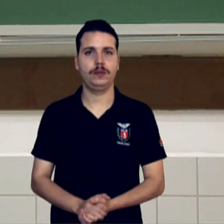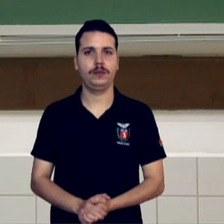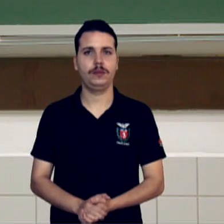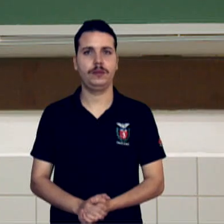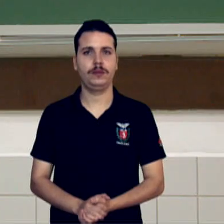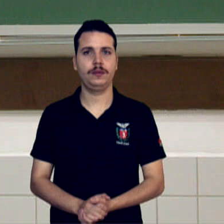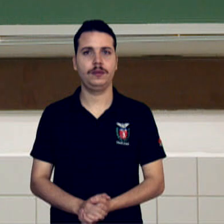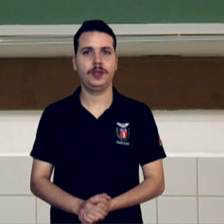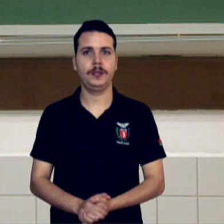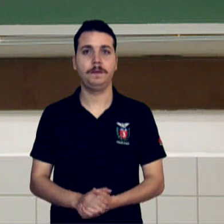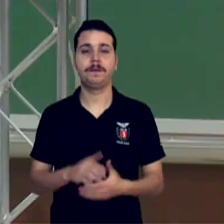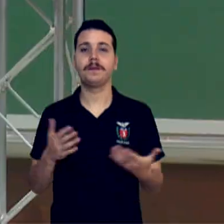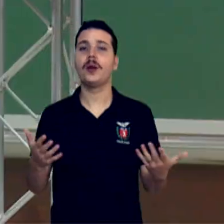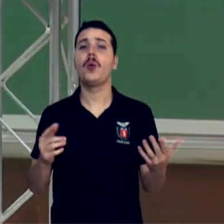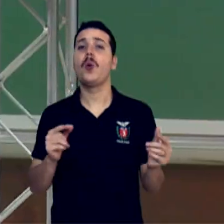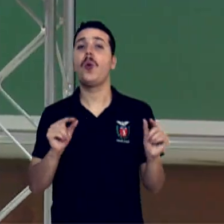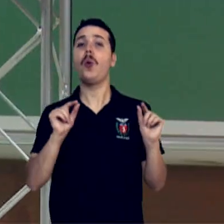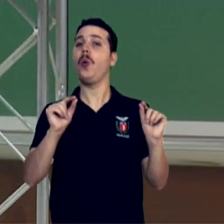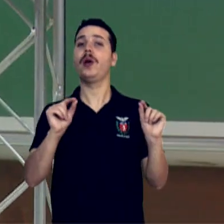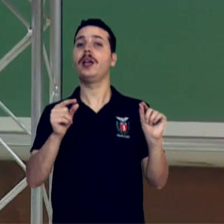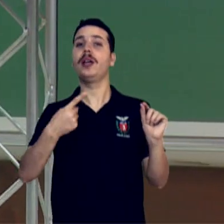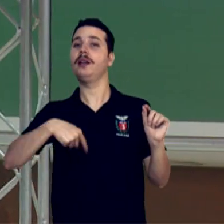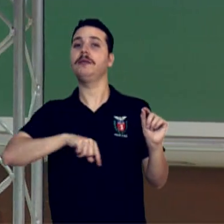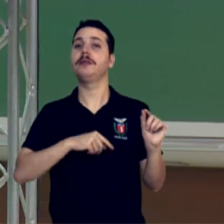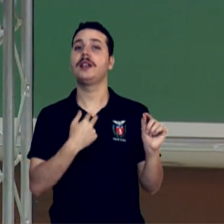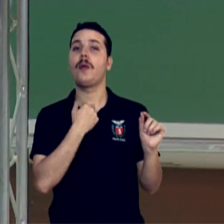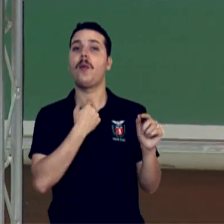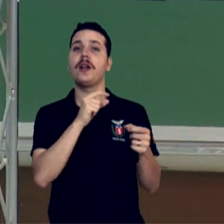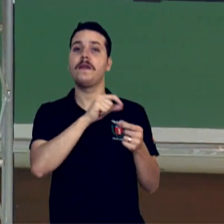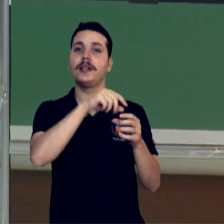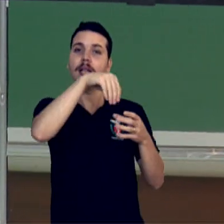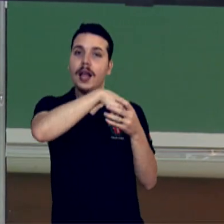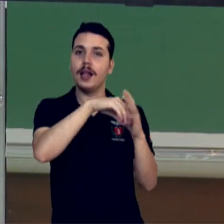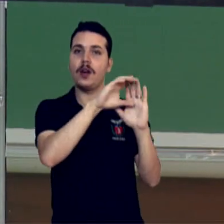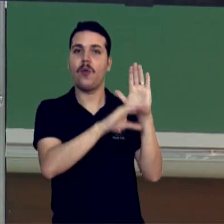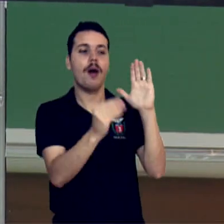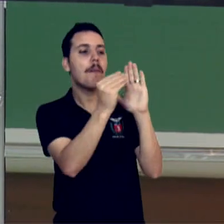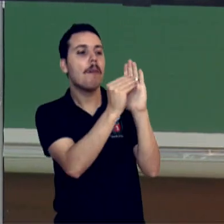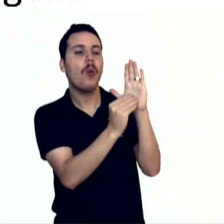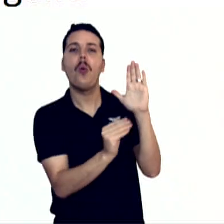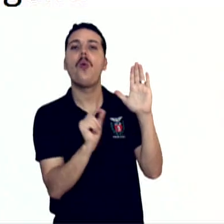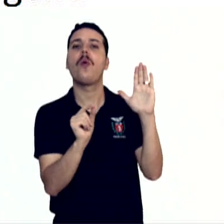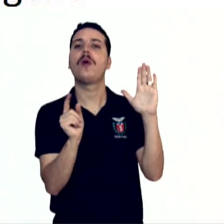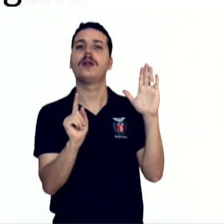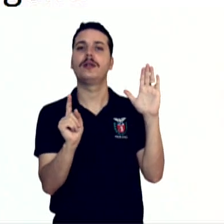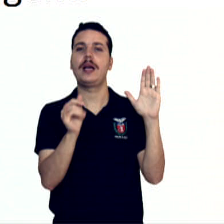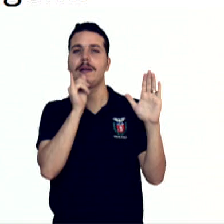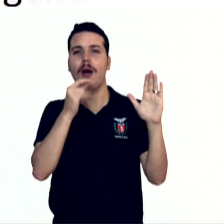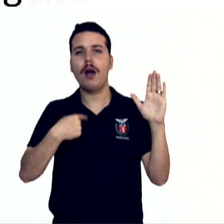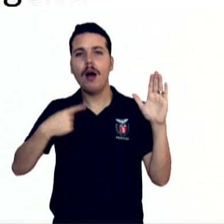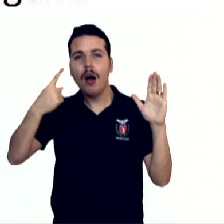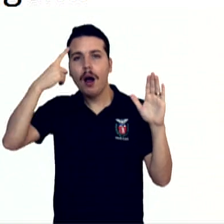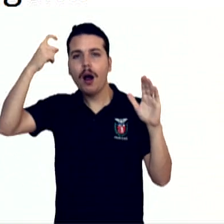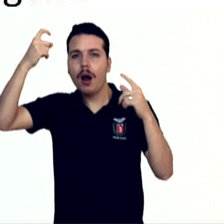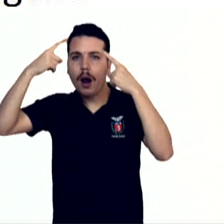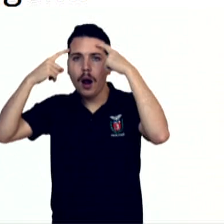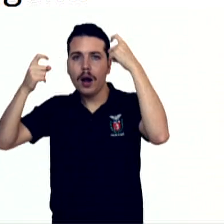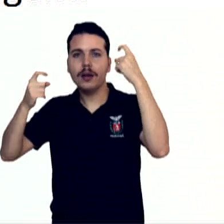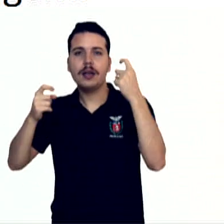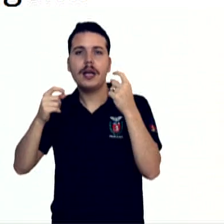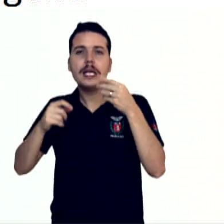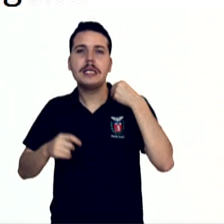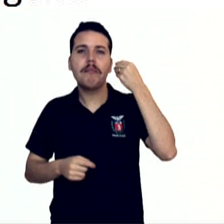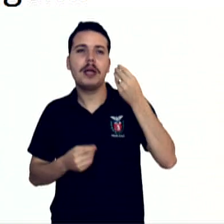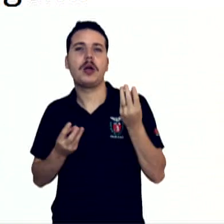E aí, pessoal, o que não se deve fazer em um currículo, né? Criar dados sobre experiências